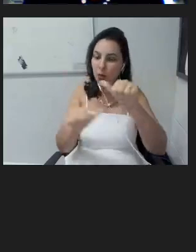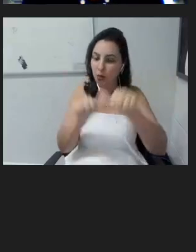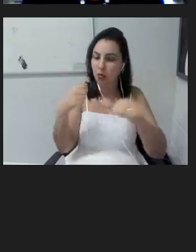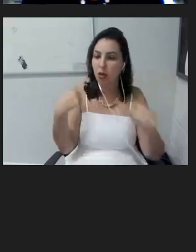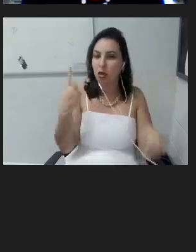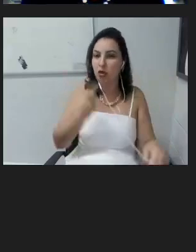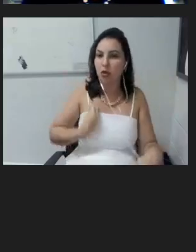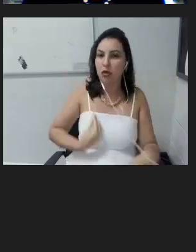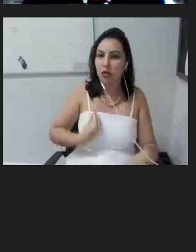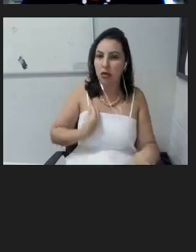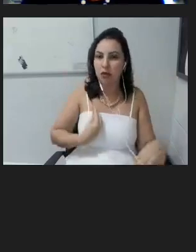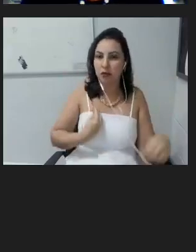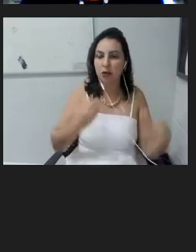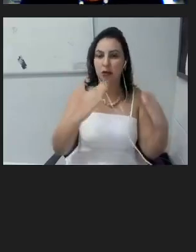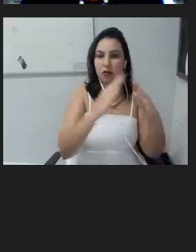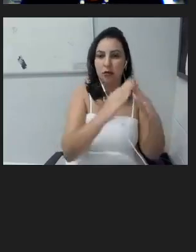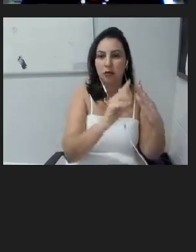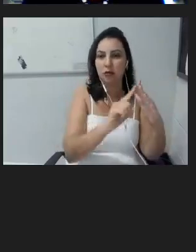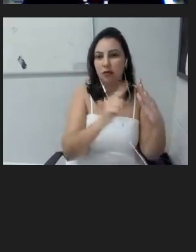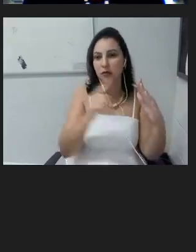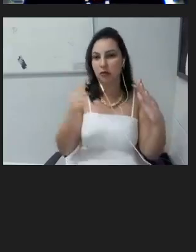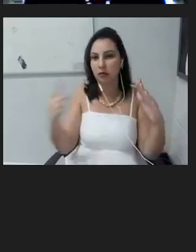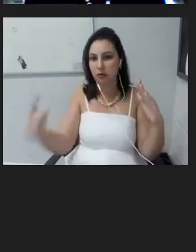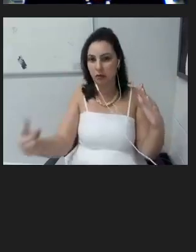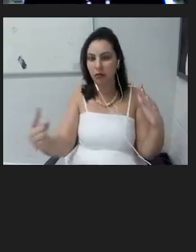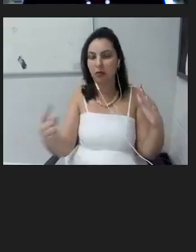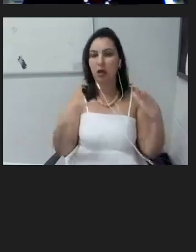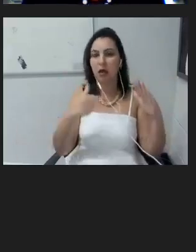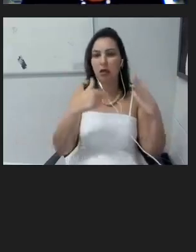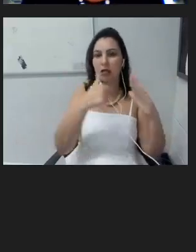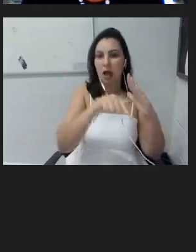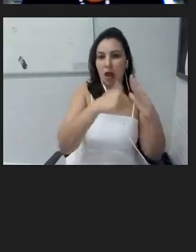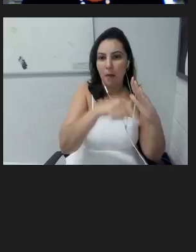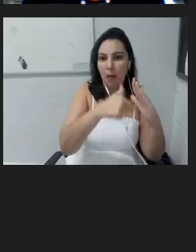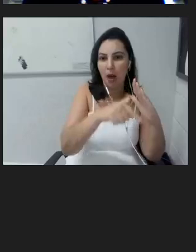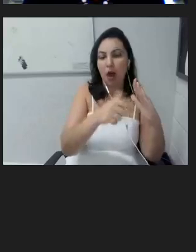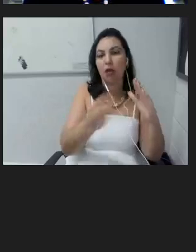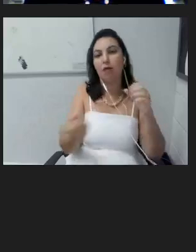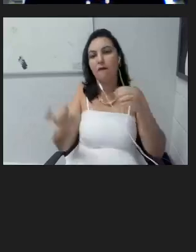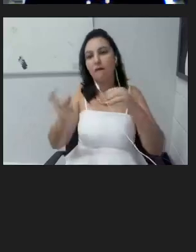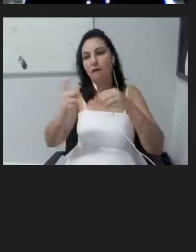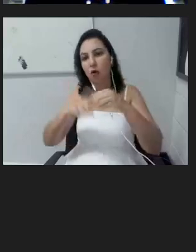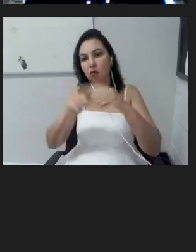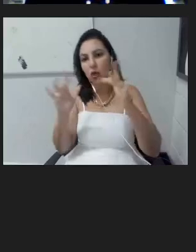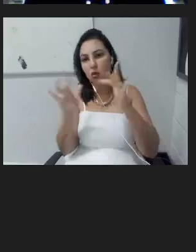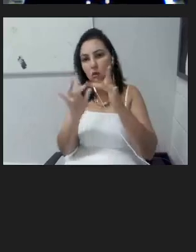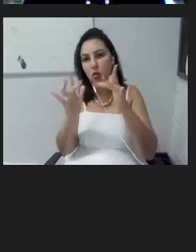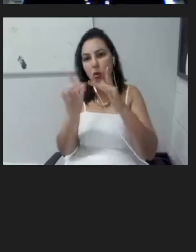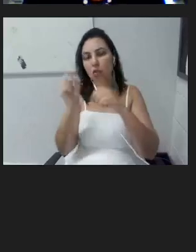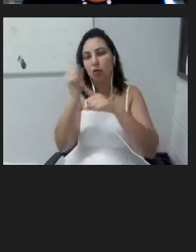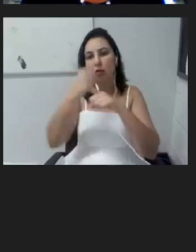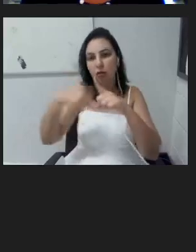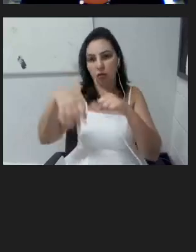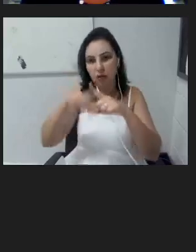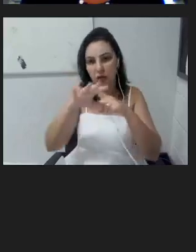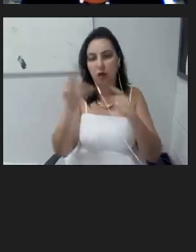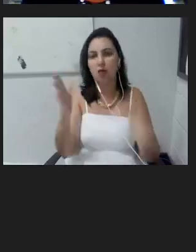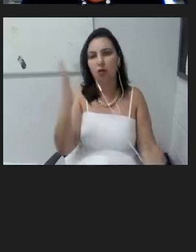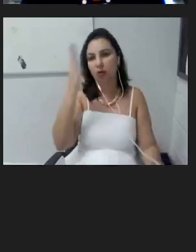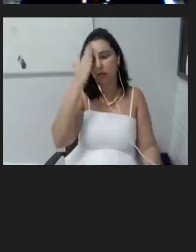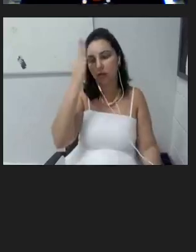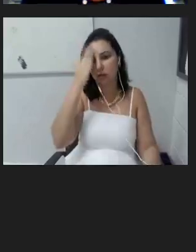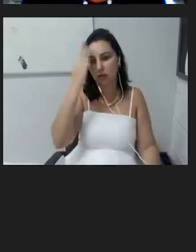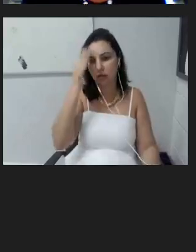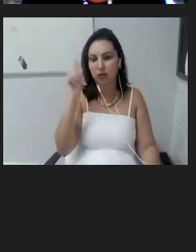dentro de casa, nos trabalhos de home office, voltando ao contato social e a gente sabendo